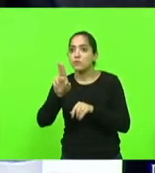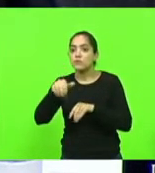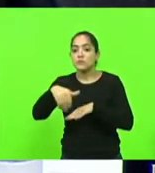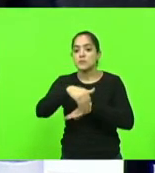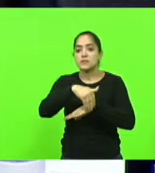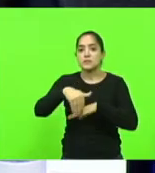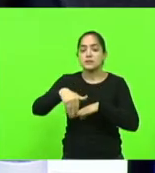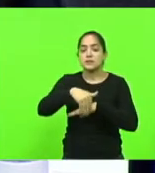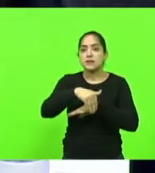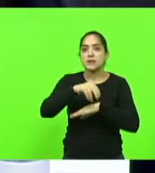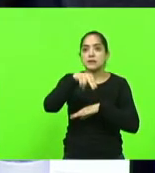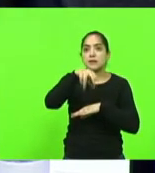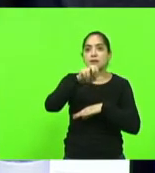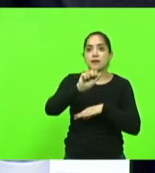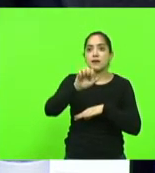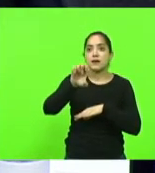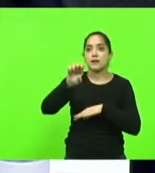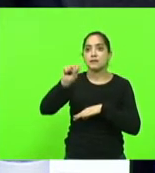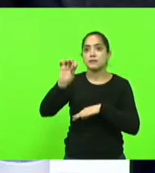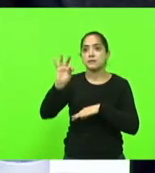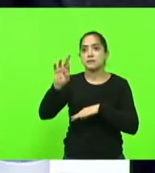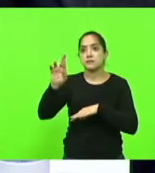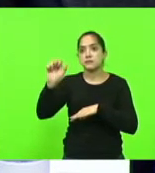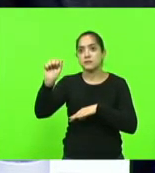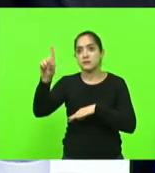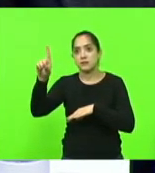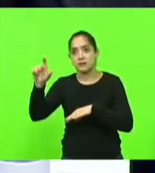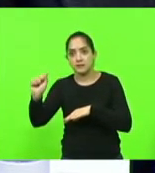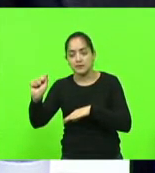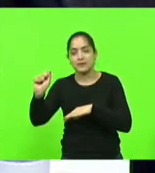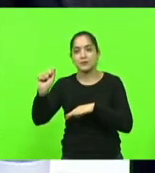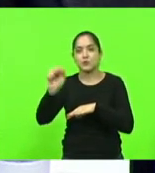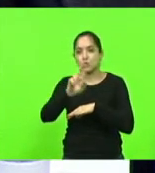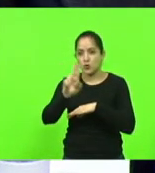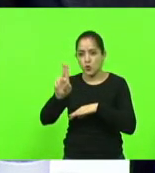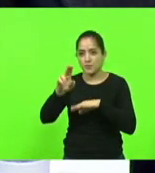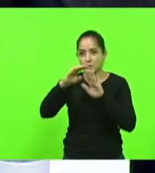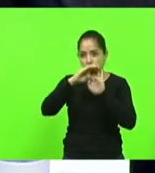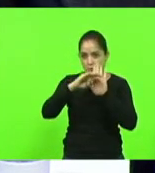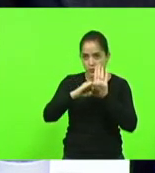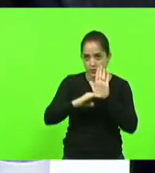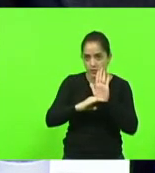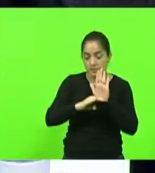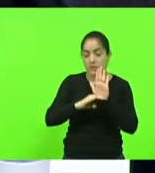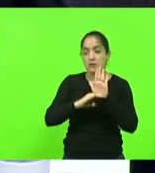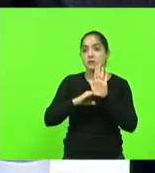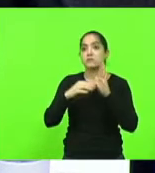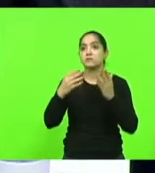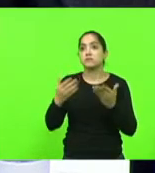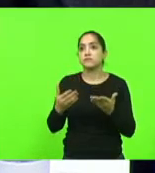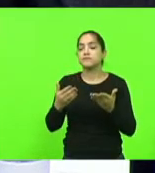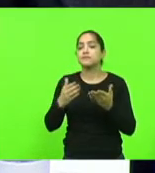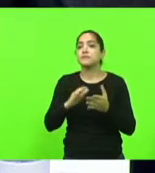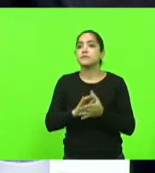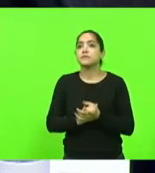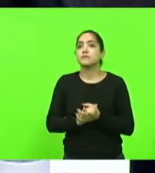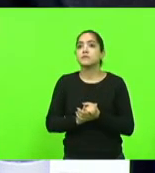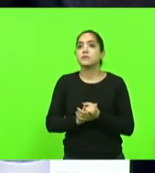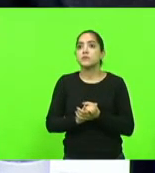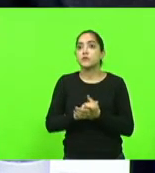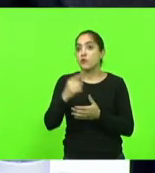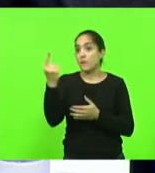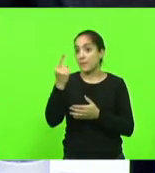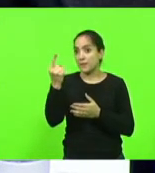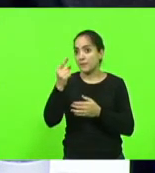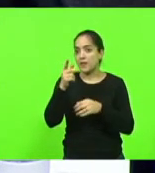Eu tive a honra de ser o primeiro deputado a gravar esse documentário, podemos dizer assim,